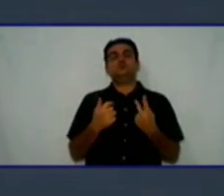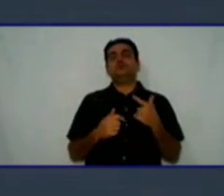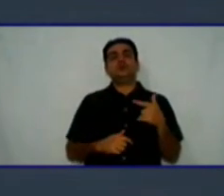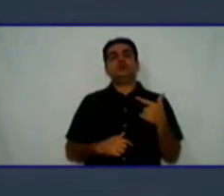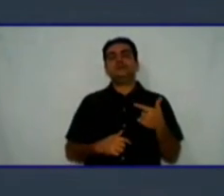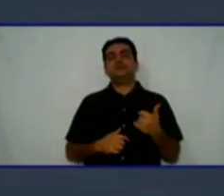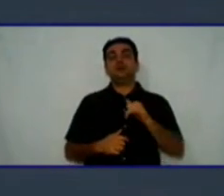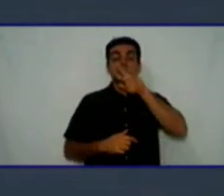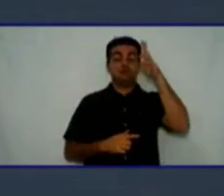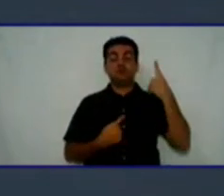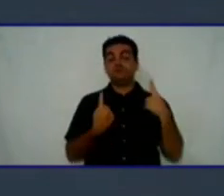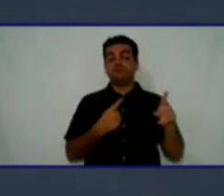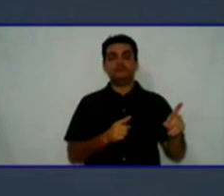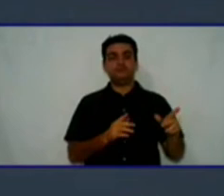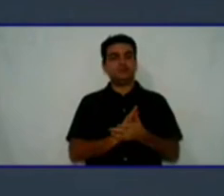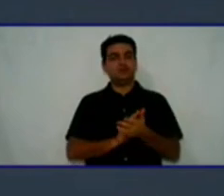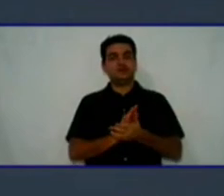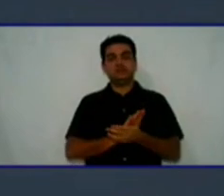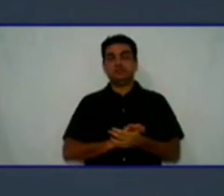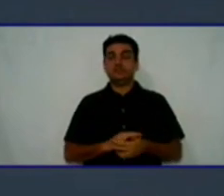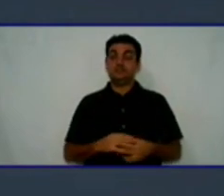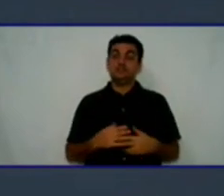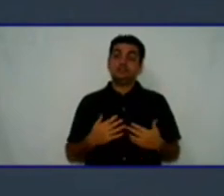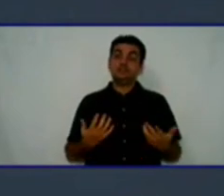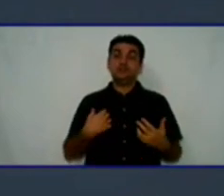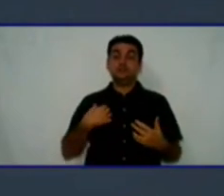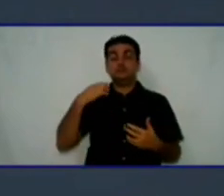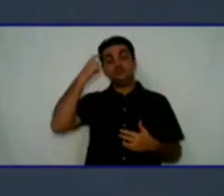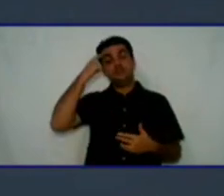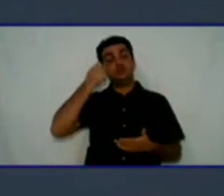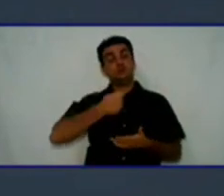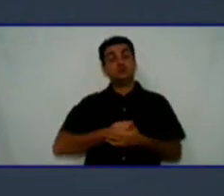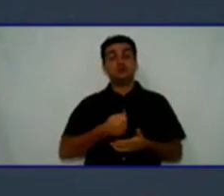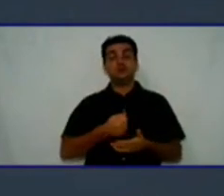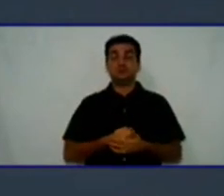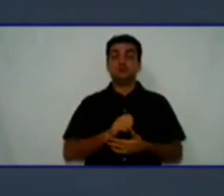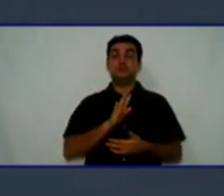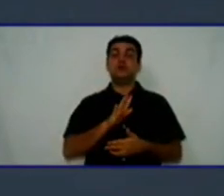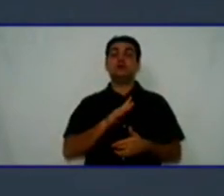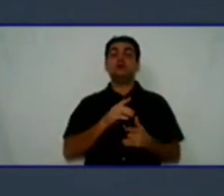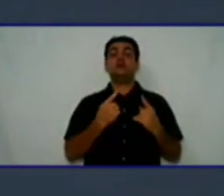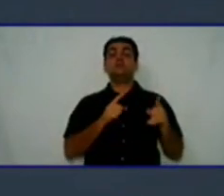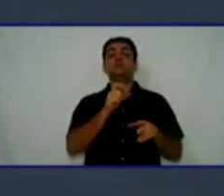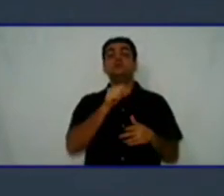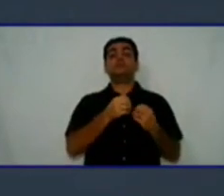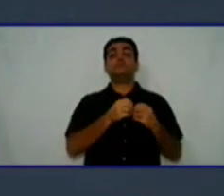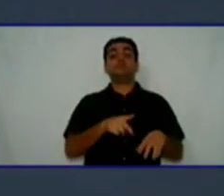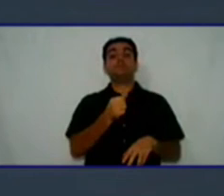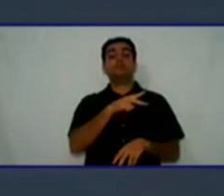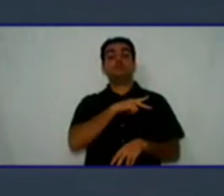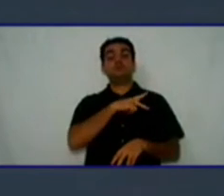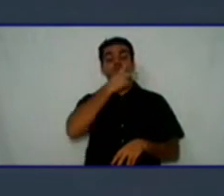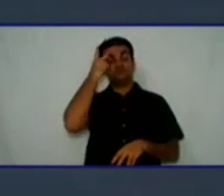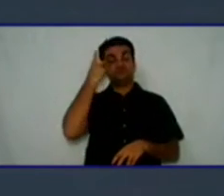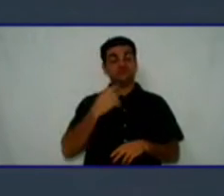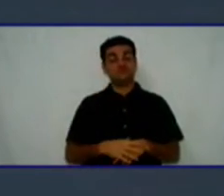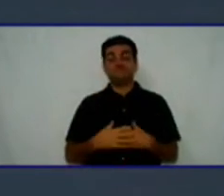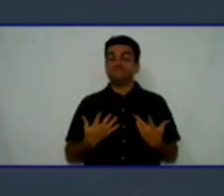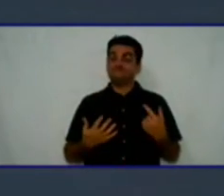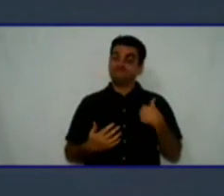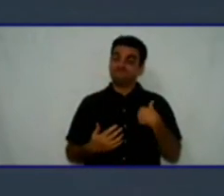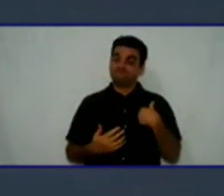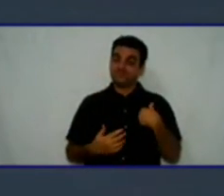da reprimenda, não se observando a integração da obrigação ao patrimônio do candidato. E por isso, em meu modo